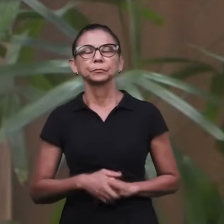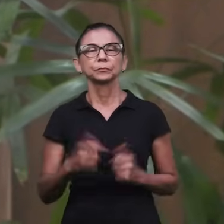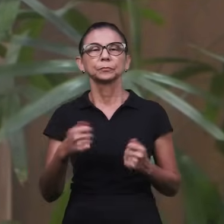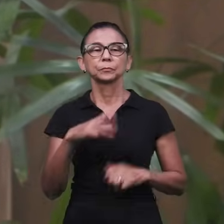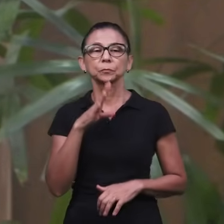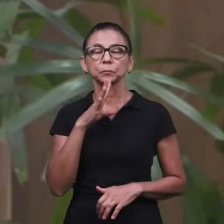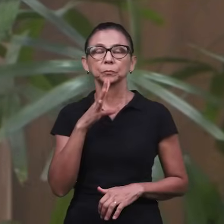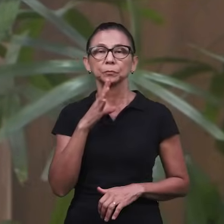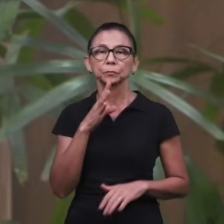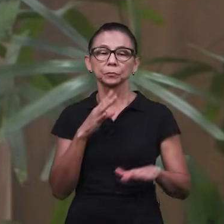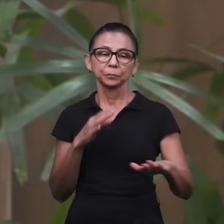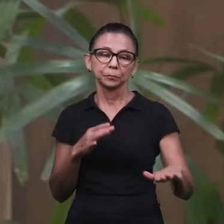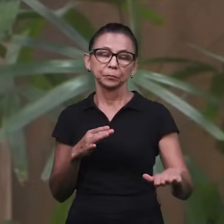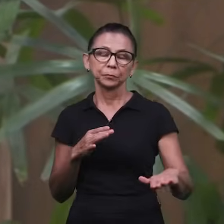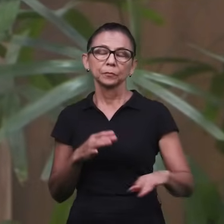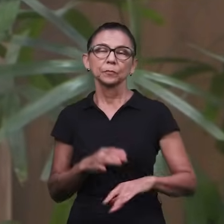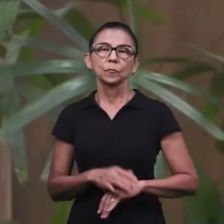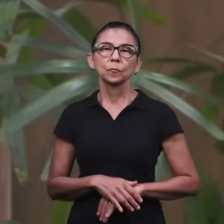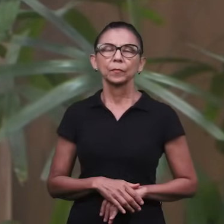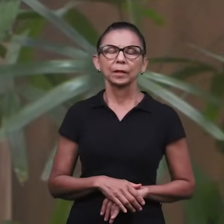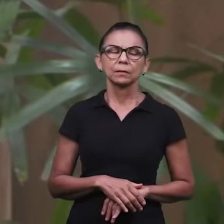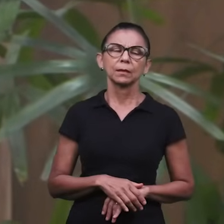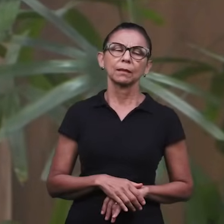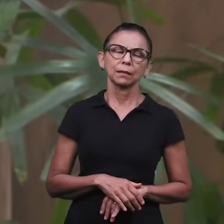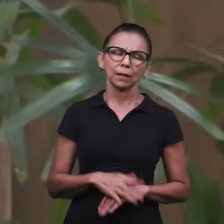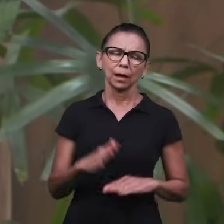criança provavelmente tem alguma área de